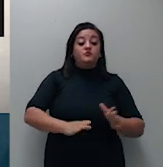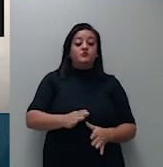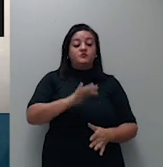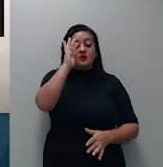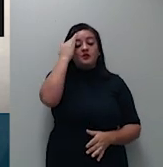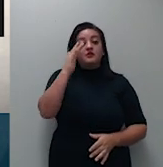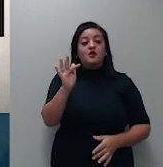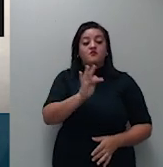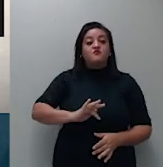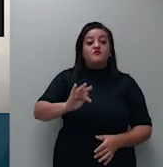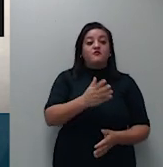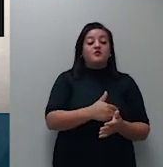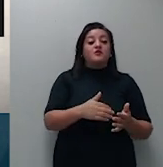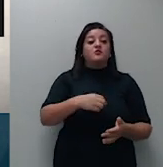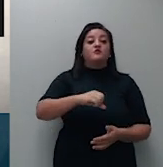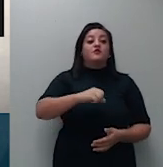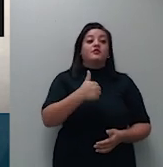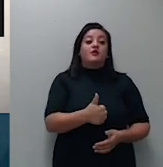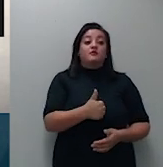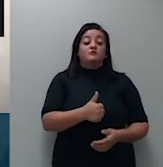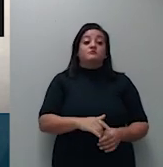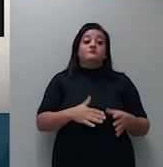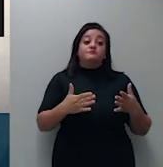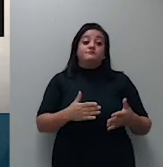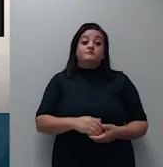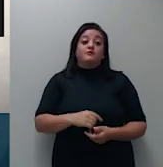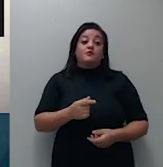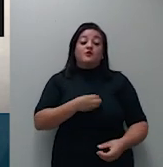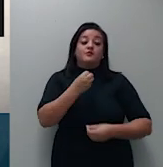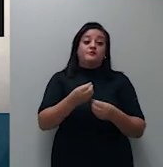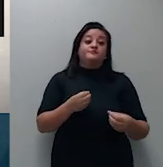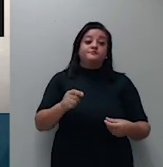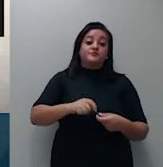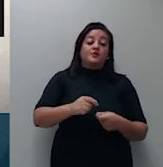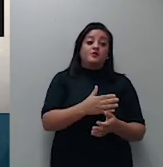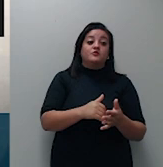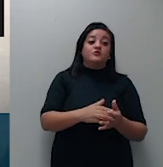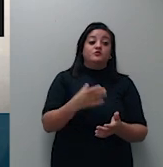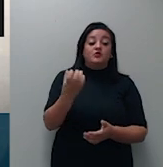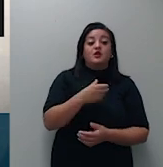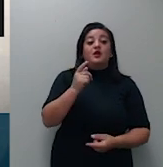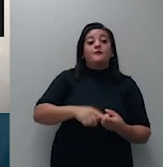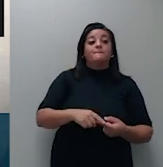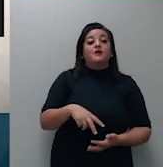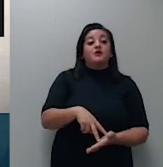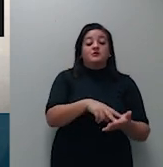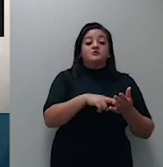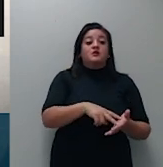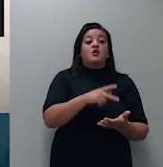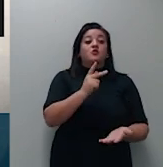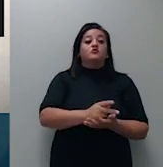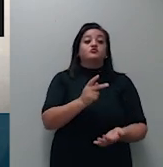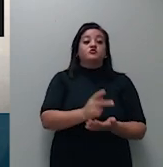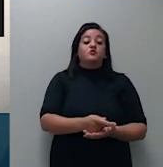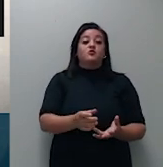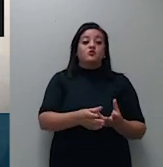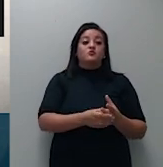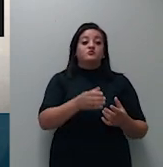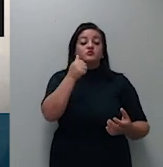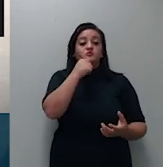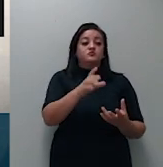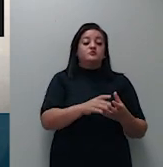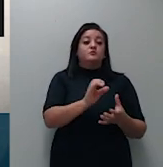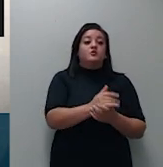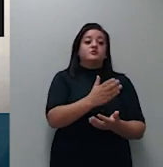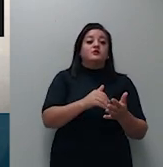compreendido entre fevereiro e 91 ou seja não deu tudo que ela queria porque ela sustentava que Manteve a posição de